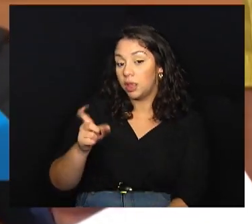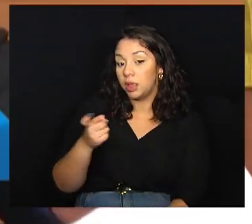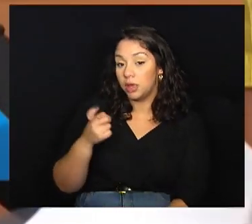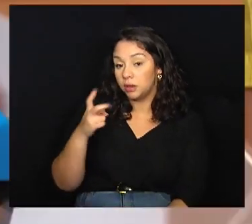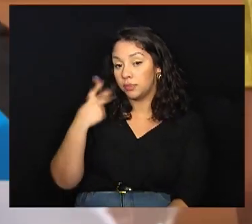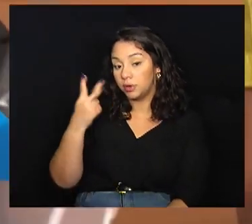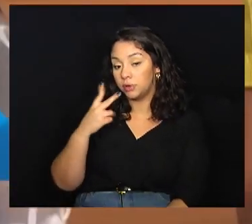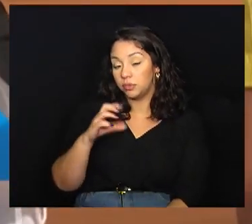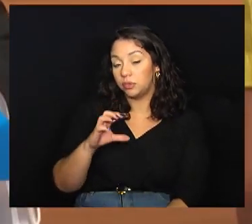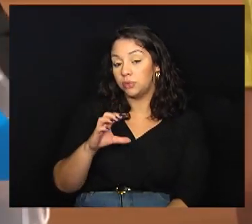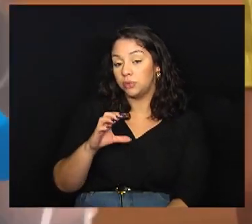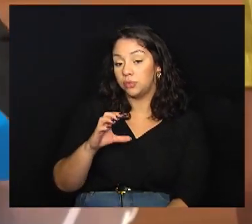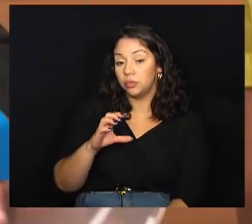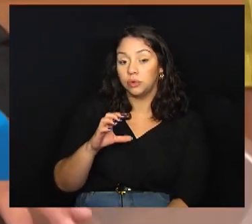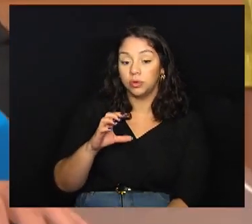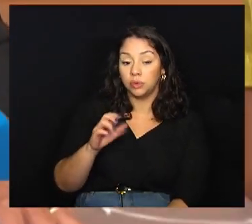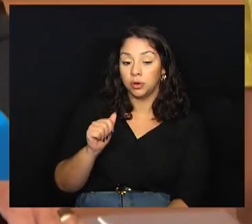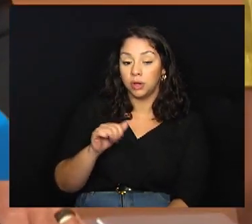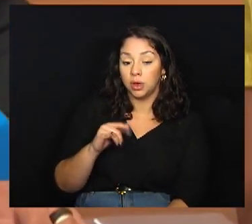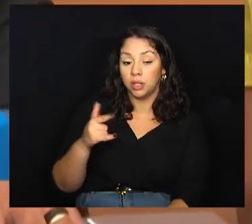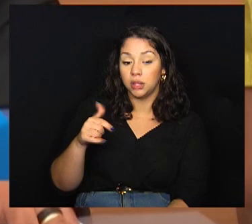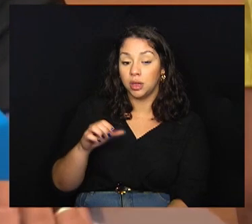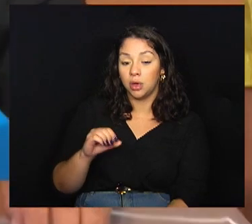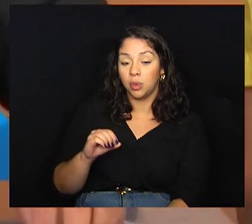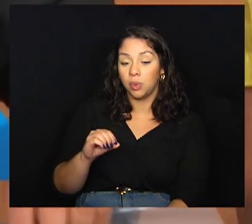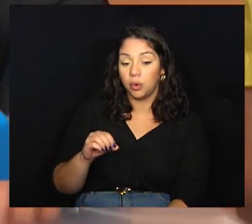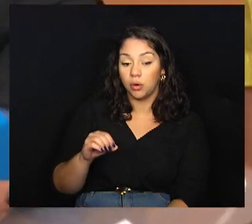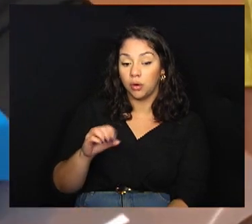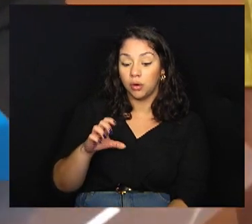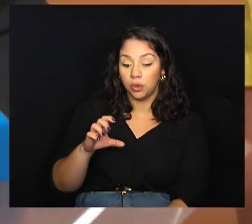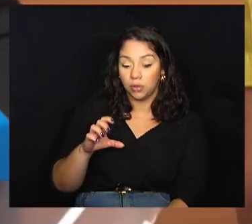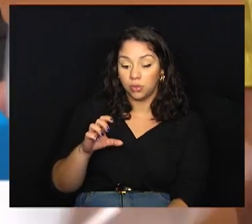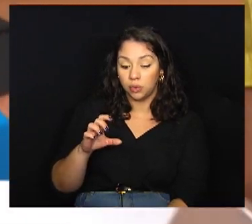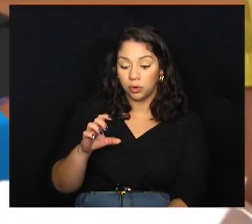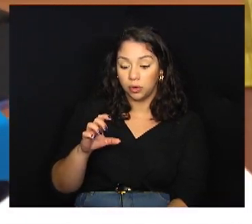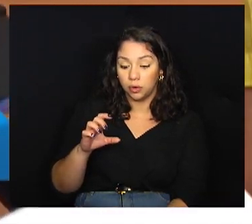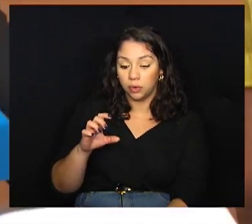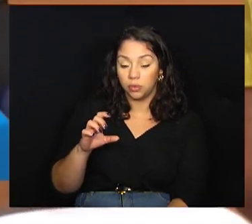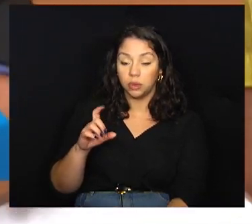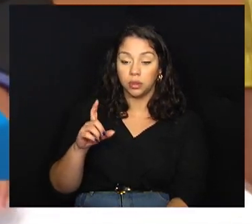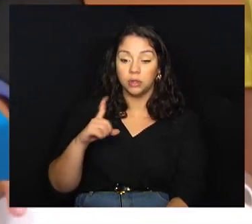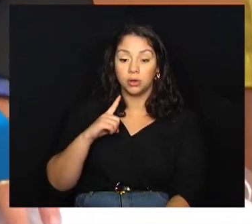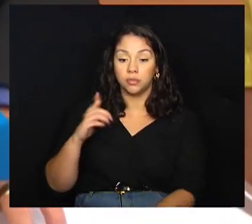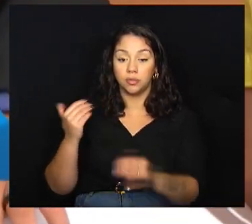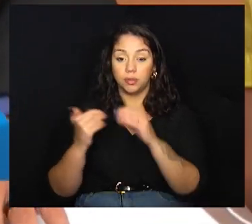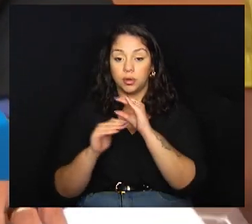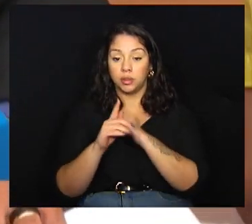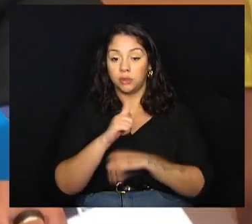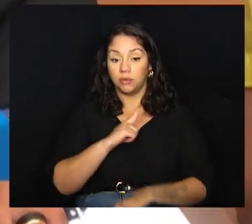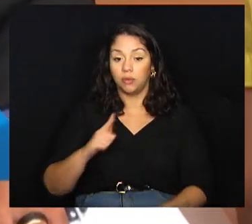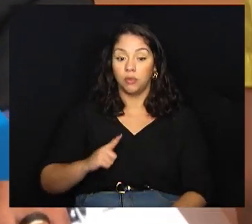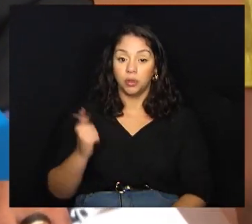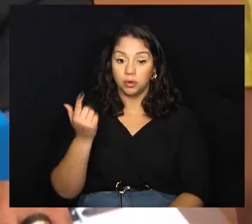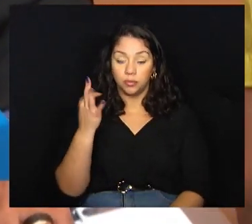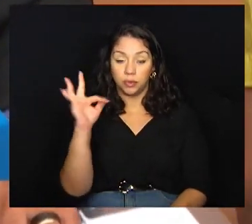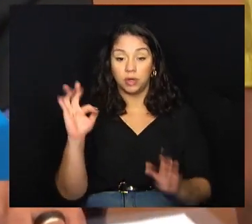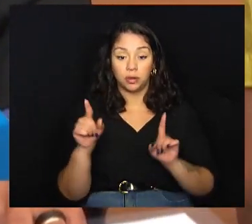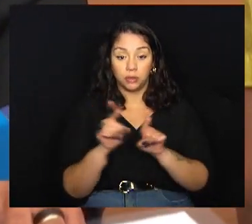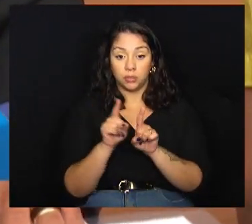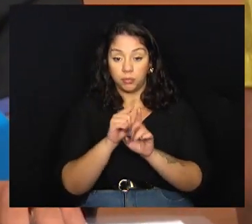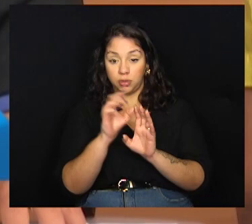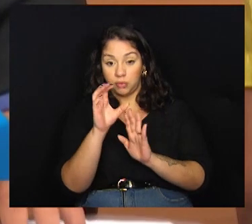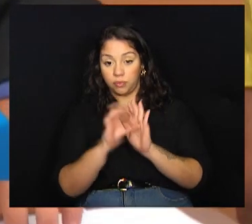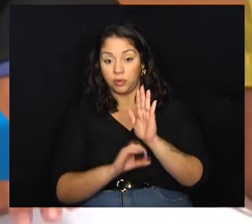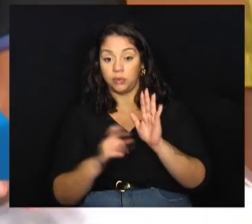várias tratativas. Uma delas foi uma moção que temos aqui, foi aprovado, encaminhado ao governo federal, ofícios que foram